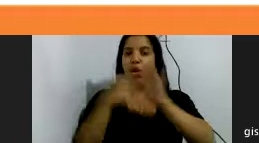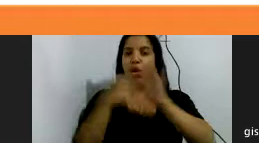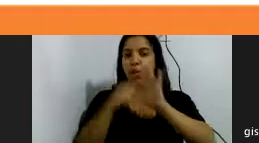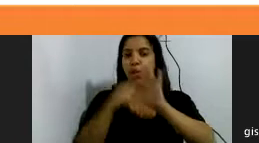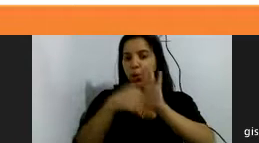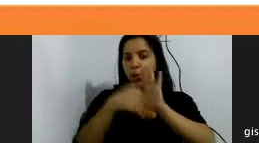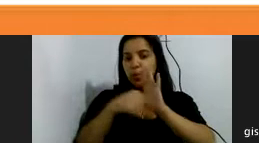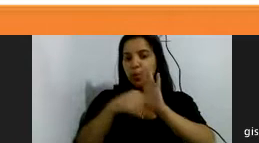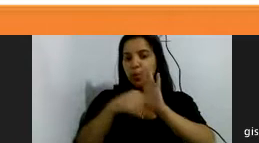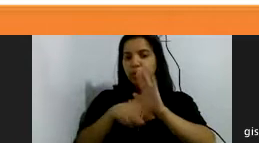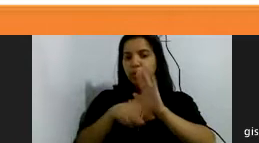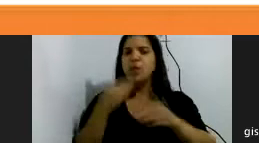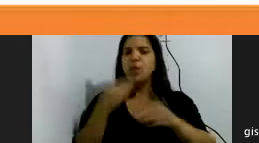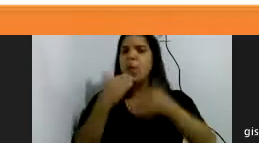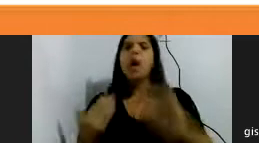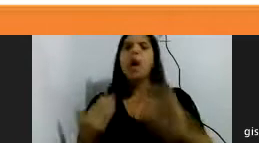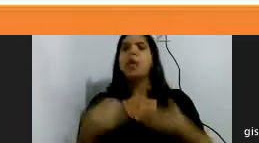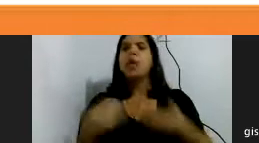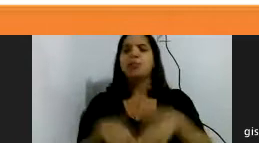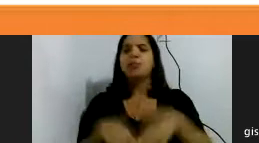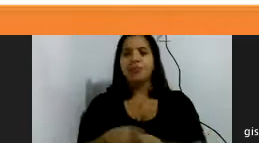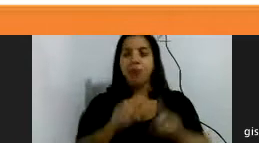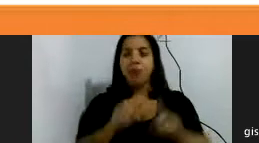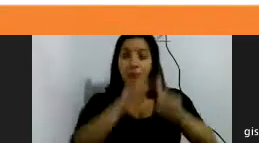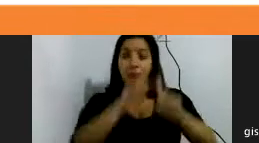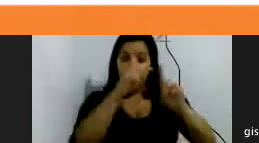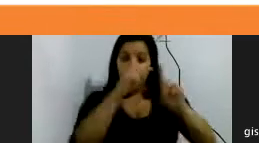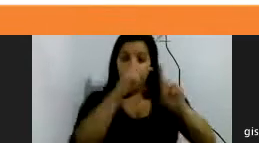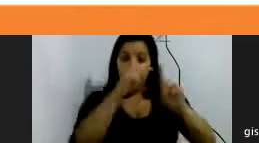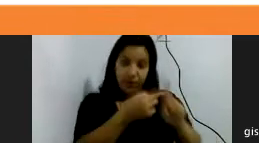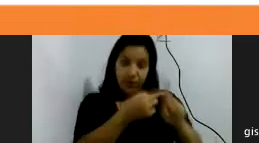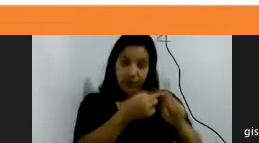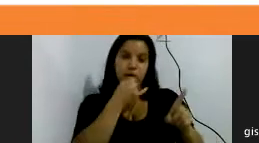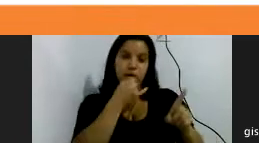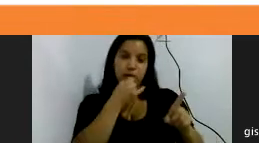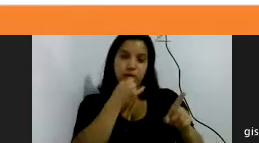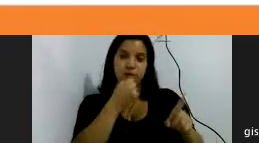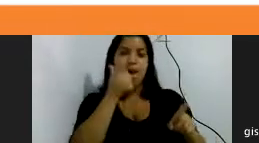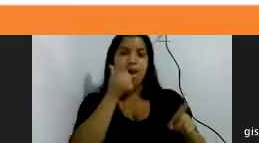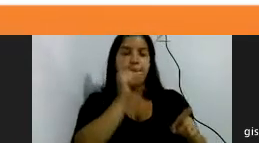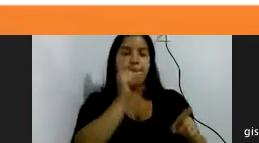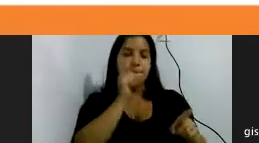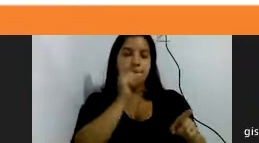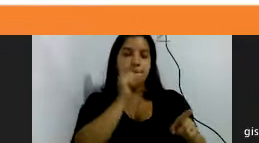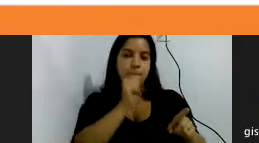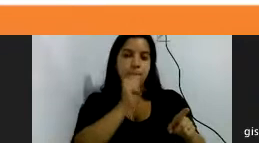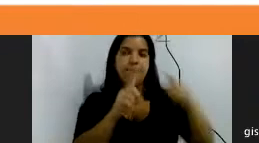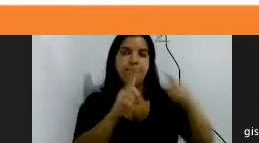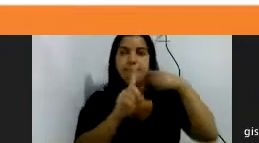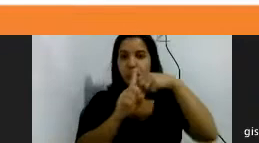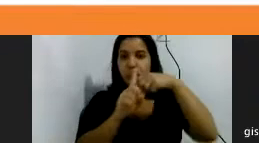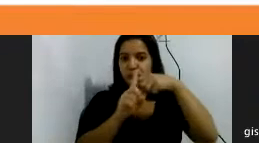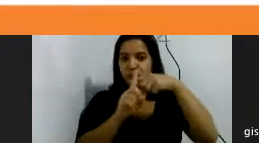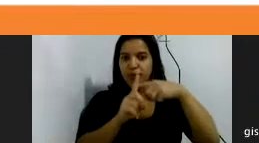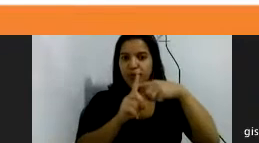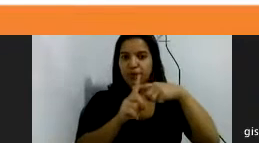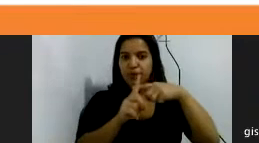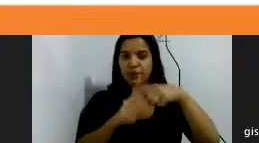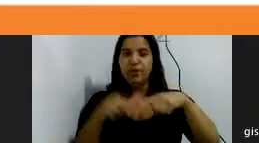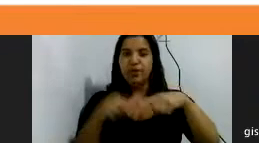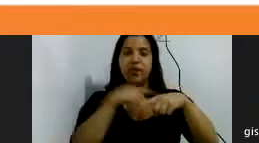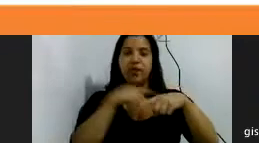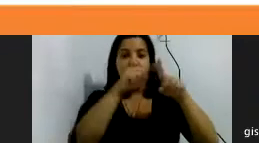Então, quais são esses estímulos? Ou a gestação de uma mãe RH positiva, que vai gerir